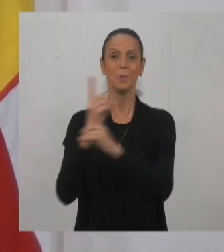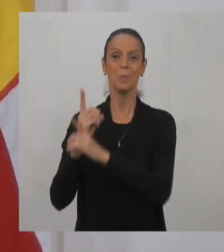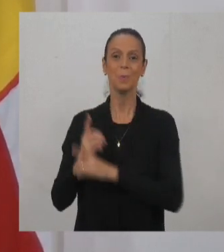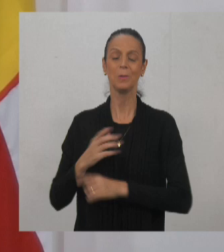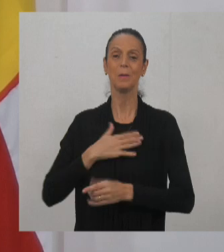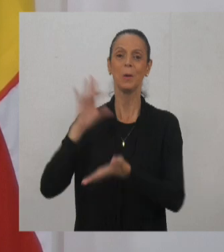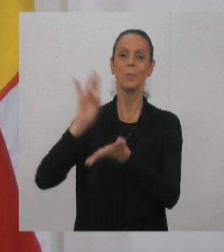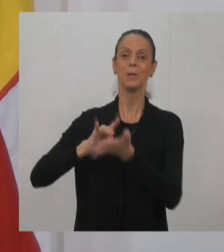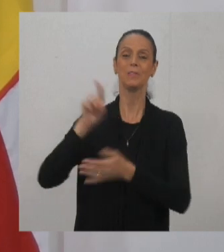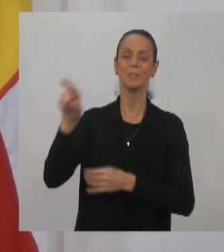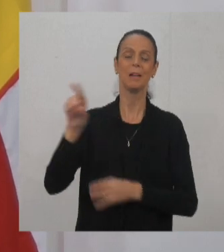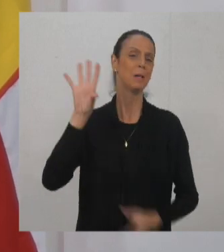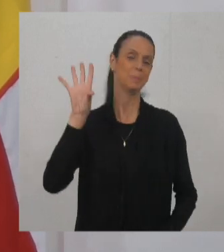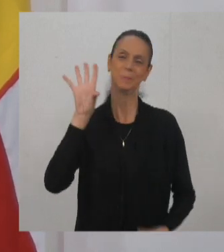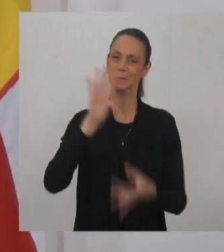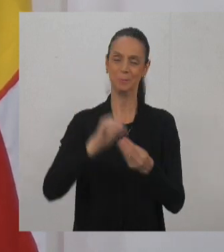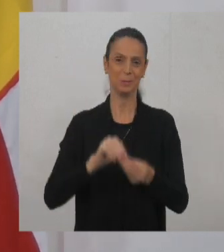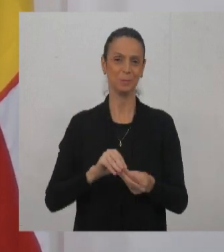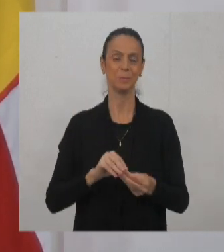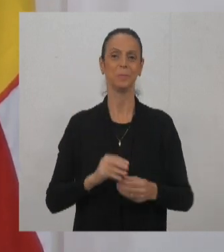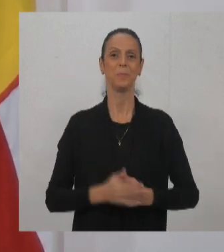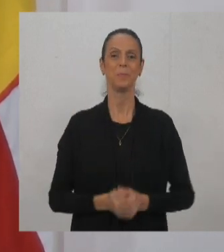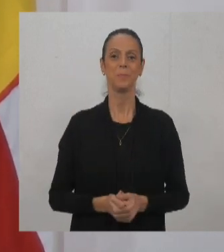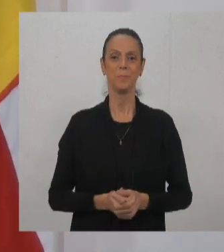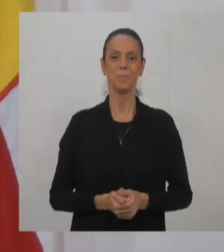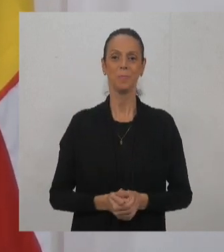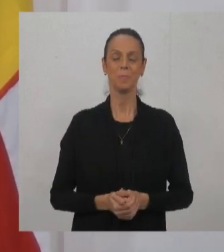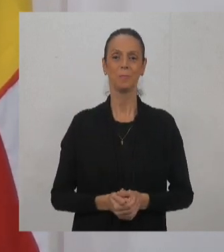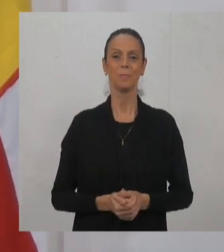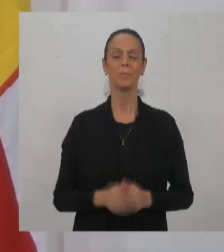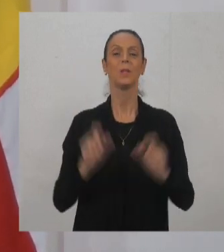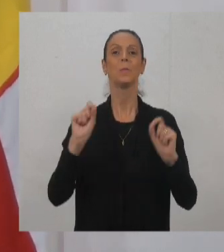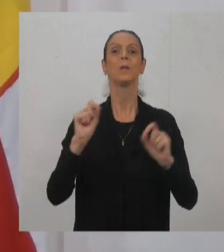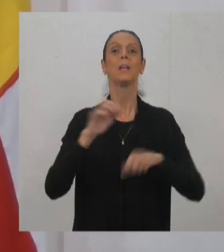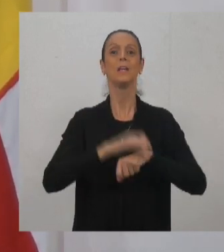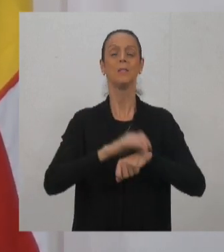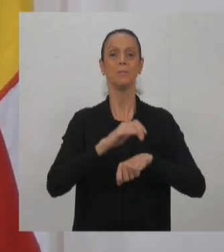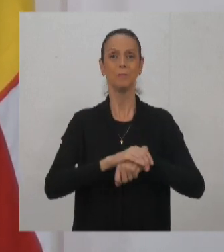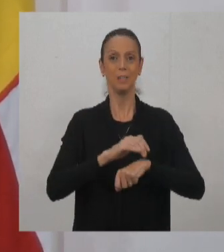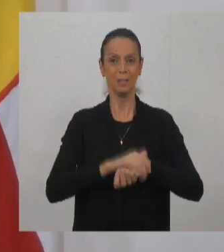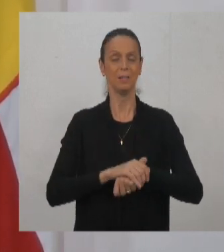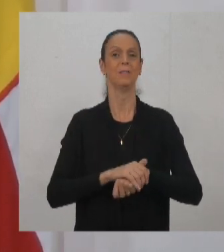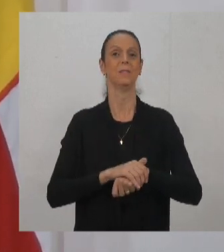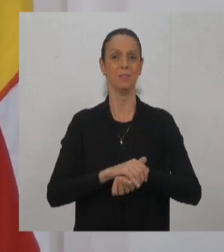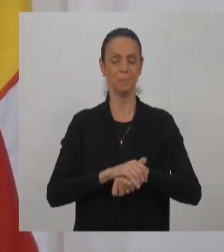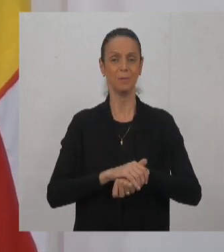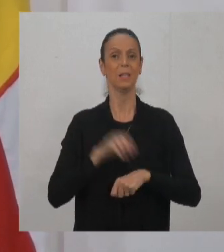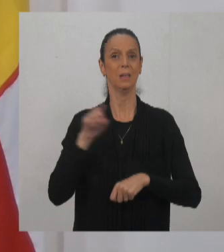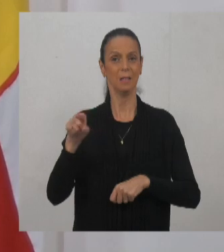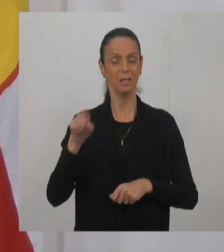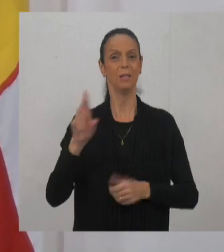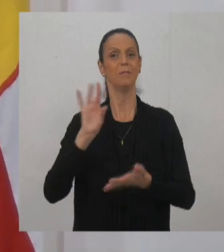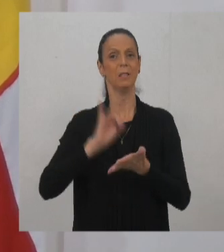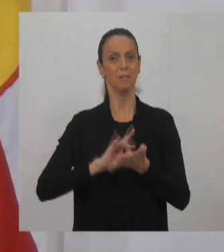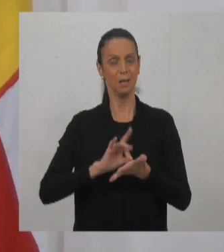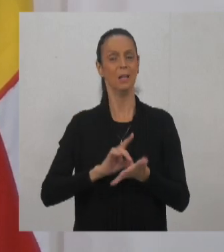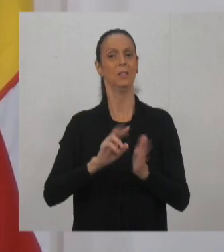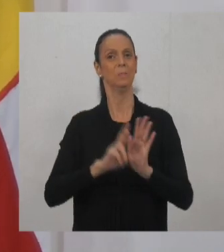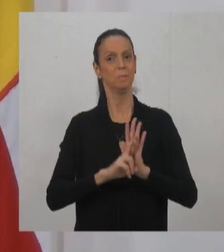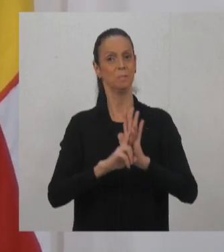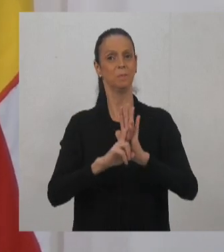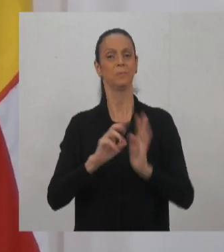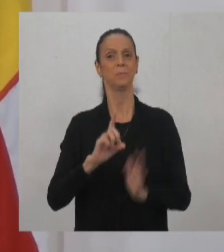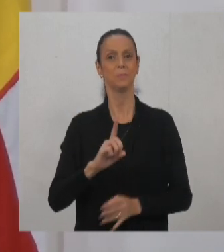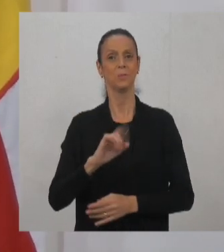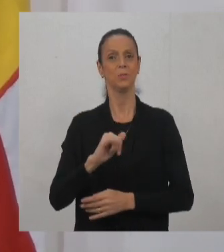lá. Mas, enfim, isso. E o que ele fez como águia de Aia, como diplomata de Skol,